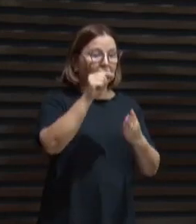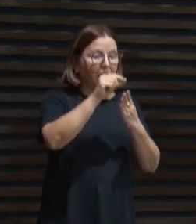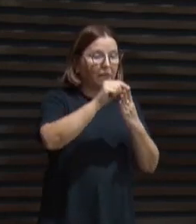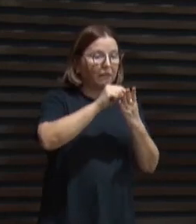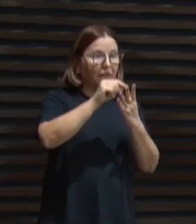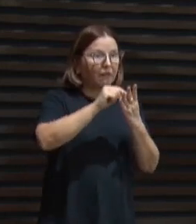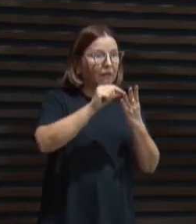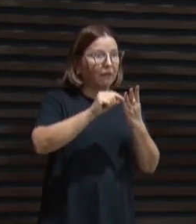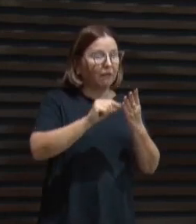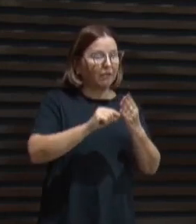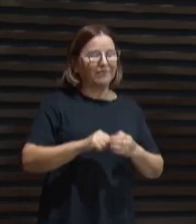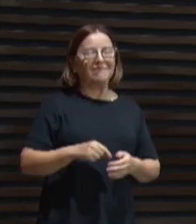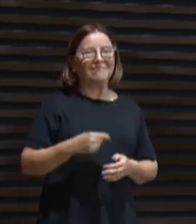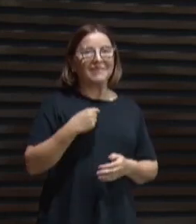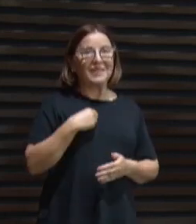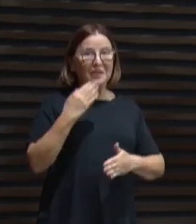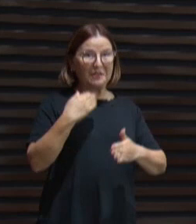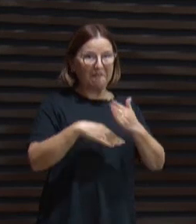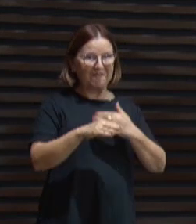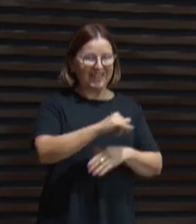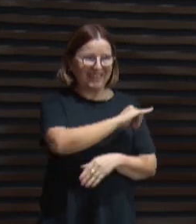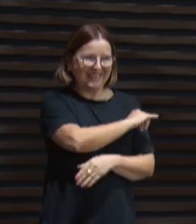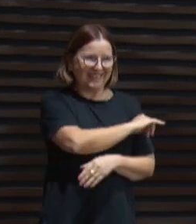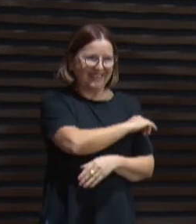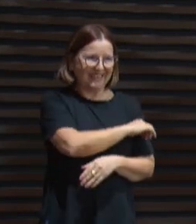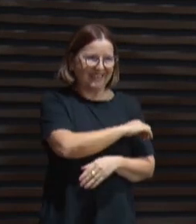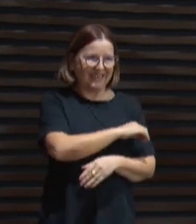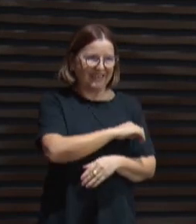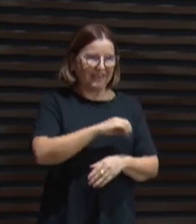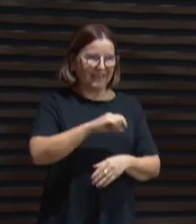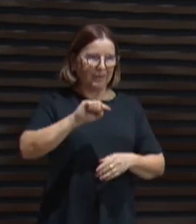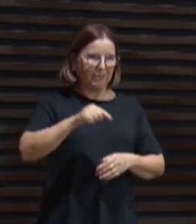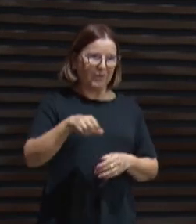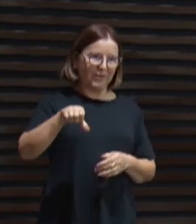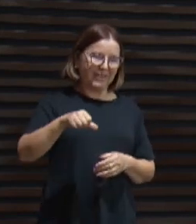Eu fui para o Rio de Janeiro em 63.